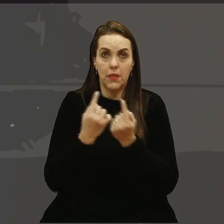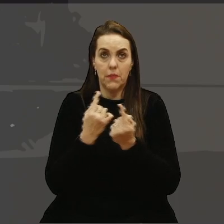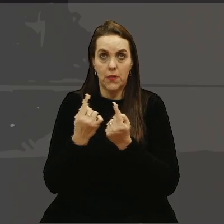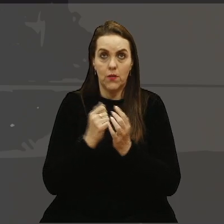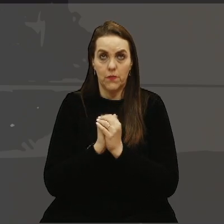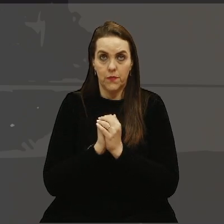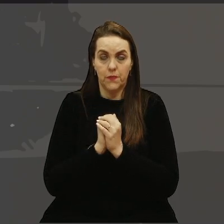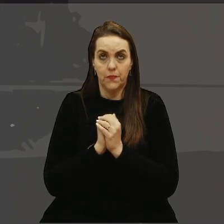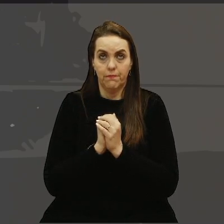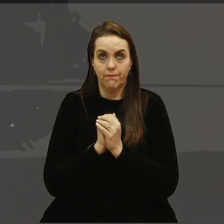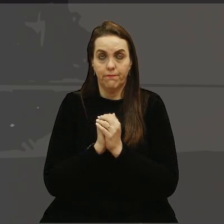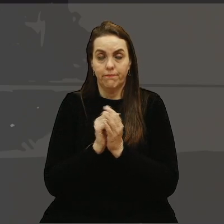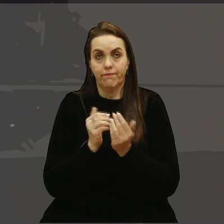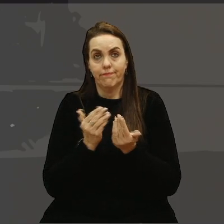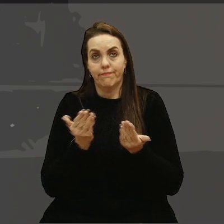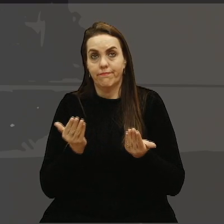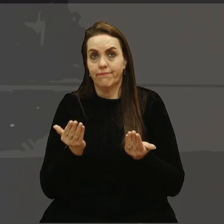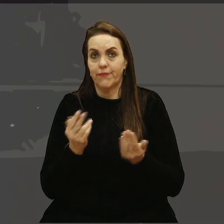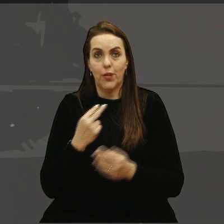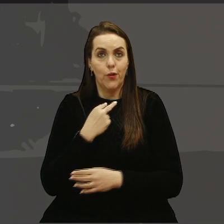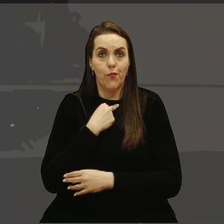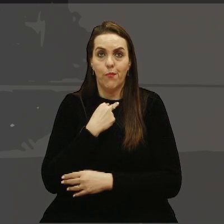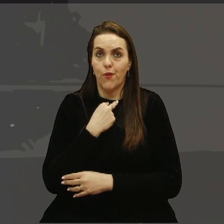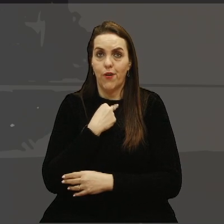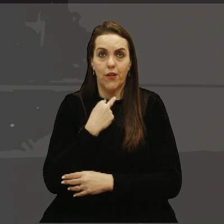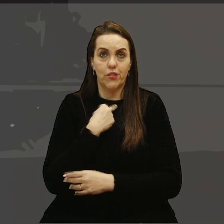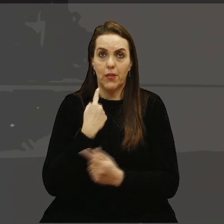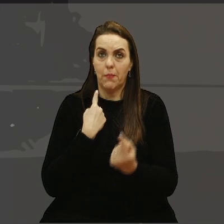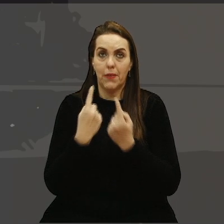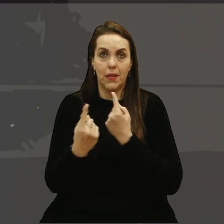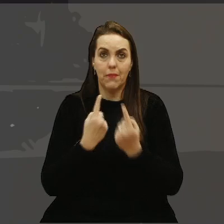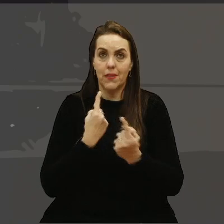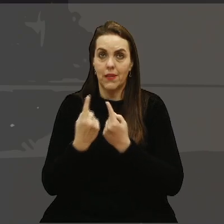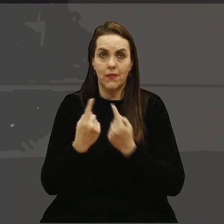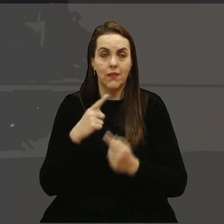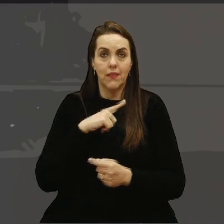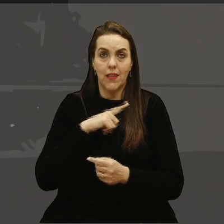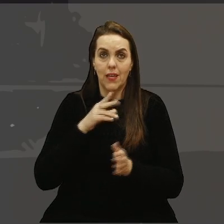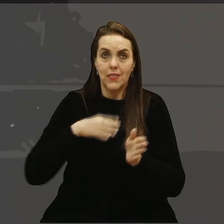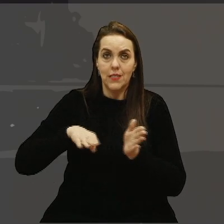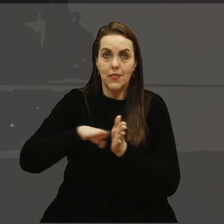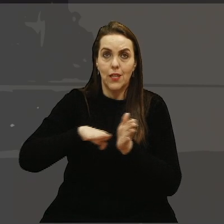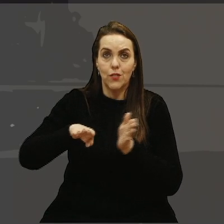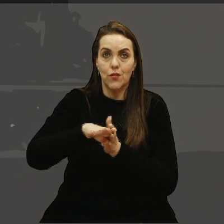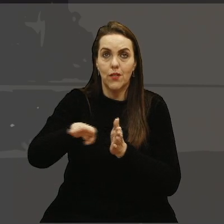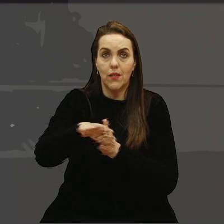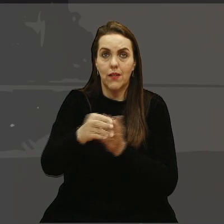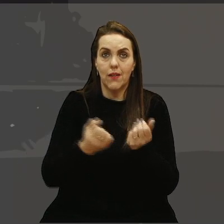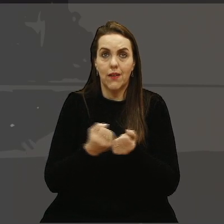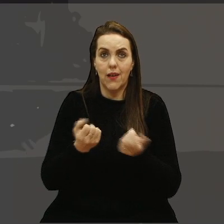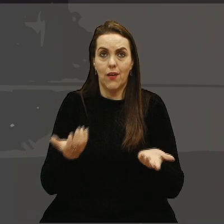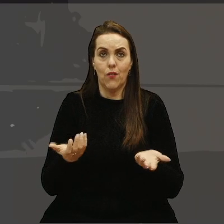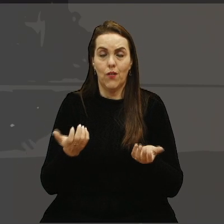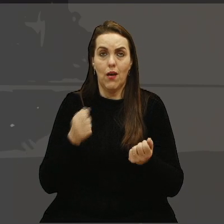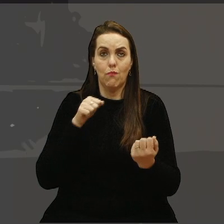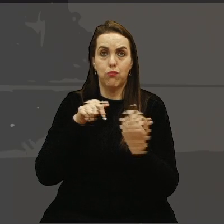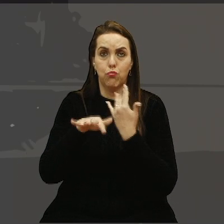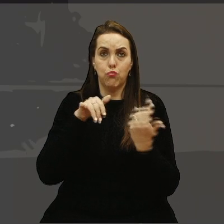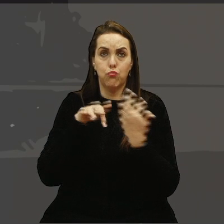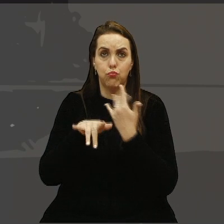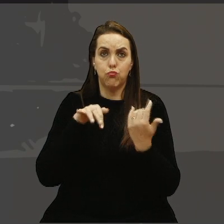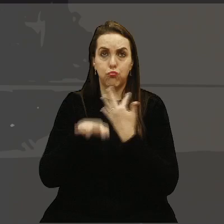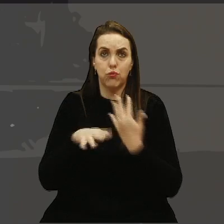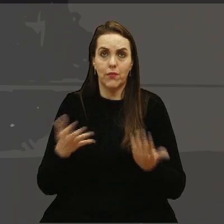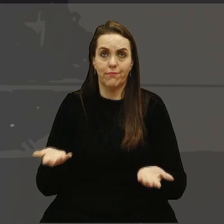Senhoras e senhores, não pode ter estacionamento ao longo de toda a perimetral, porque é uma via de fluxo rápido.